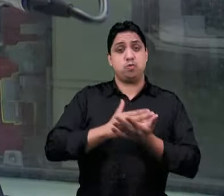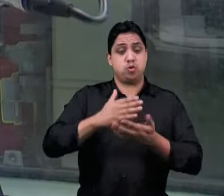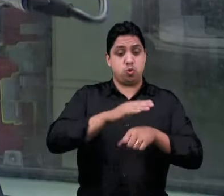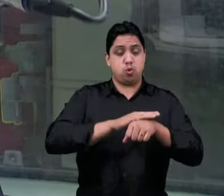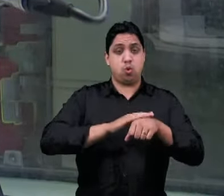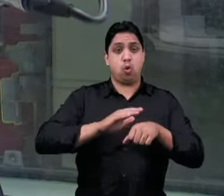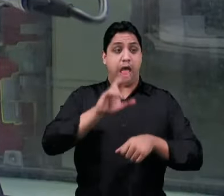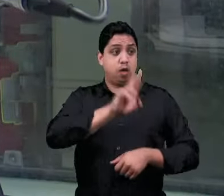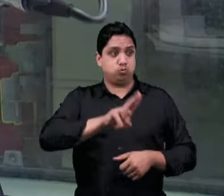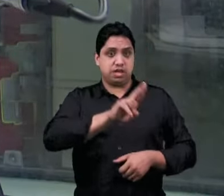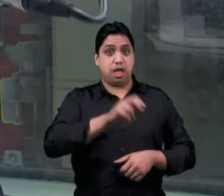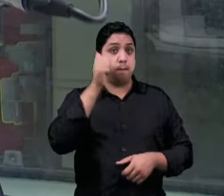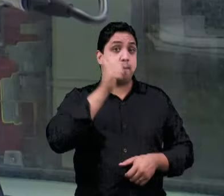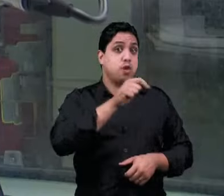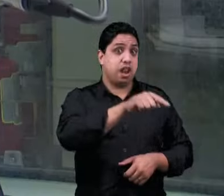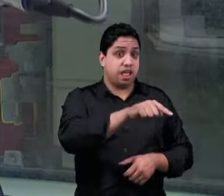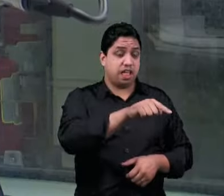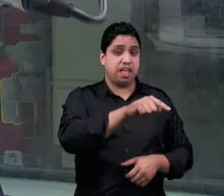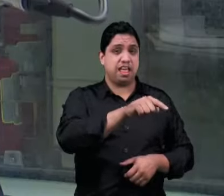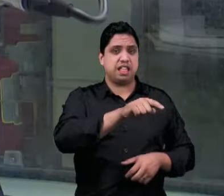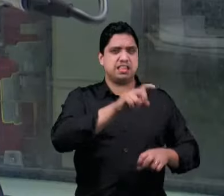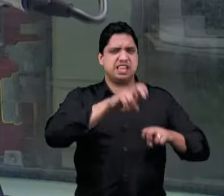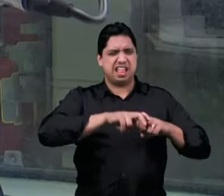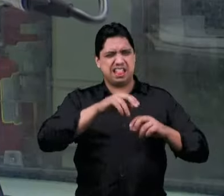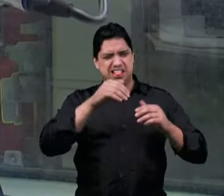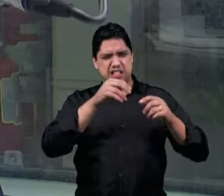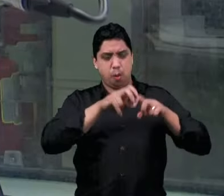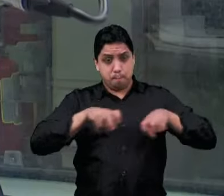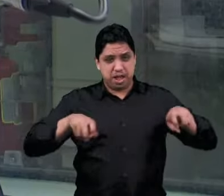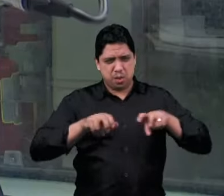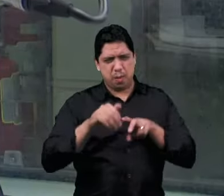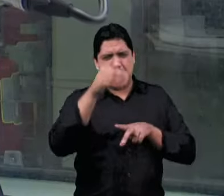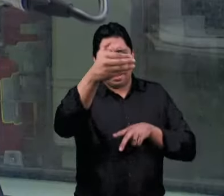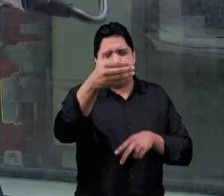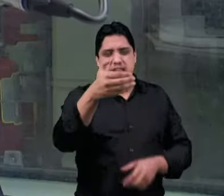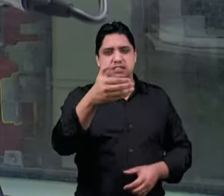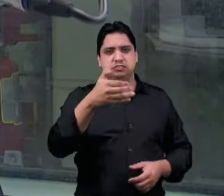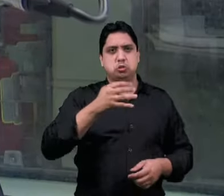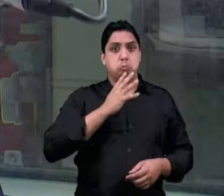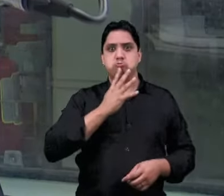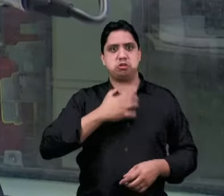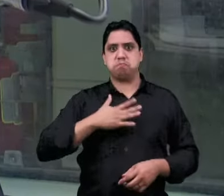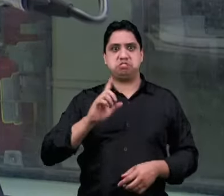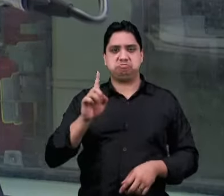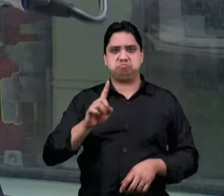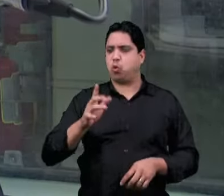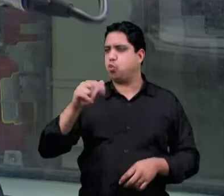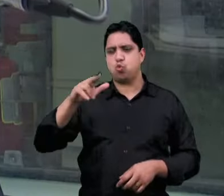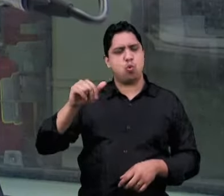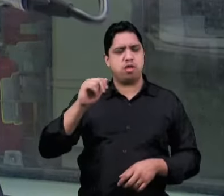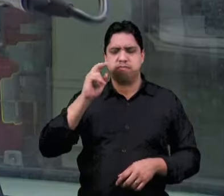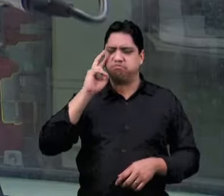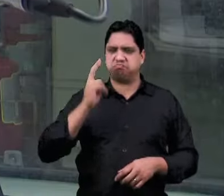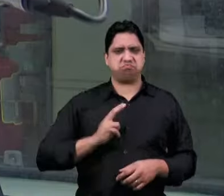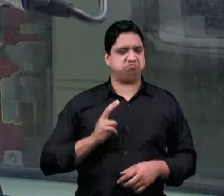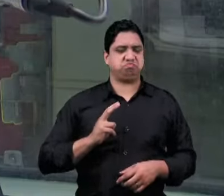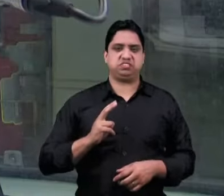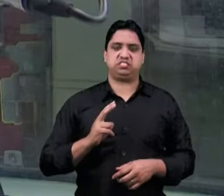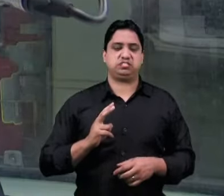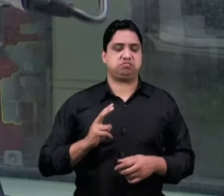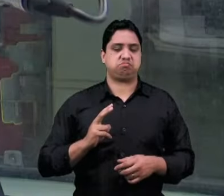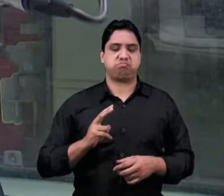estava sentada lá nos primeiros bancos, que não me conhecia, não me viu entrar, não sabia quem era